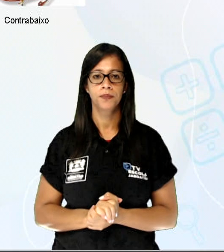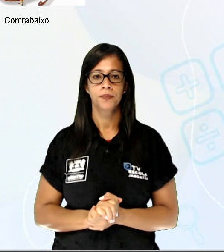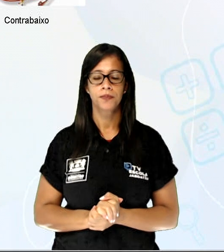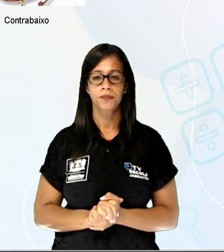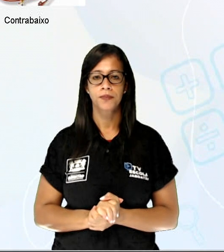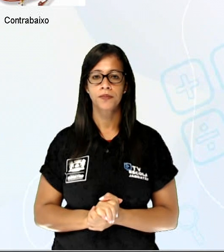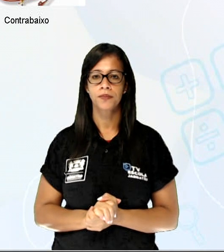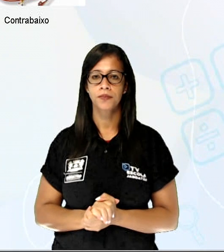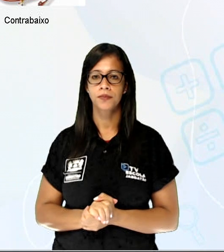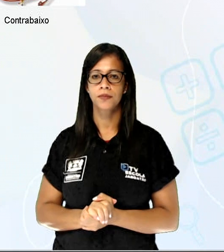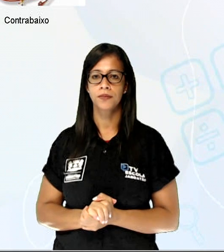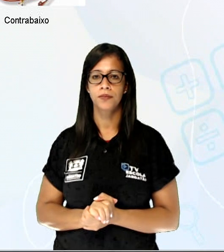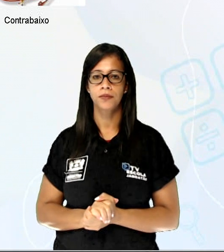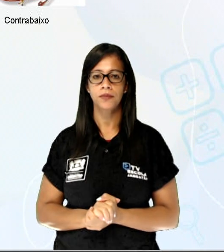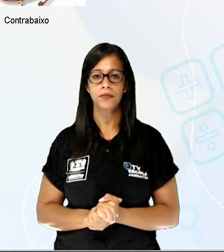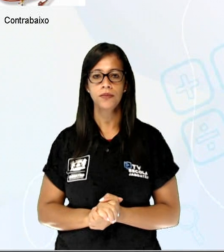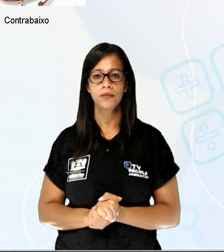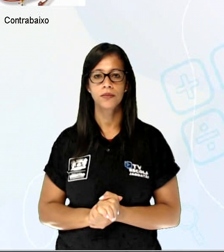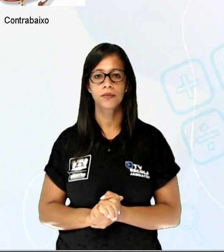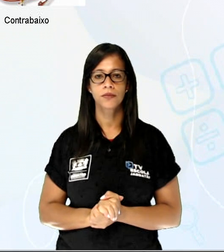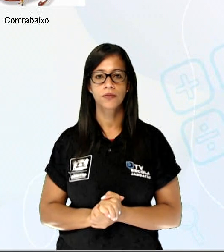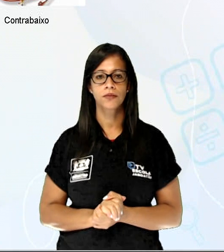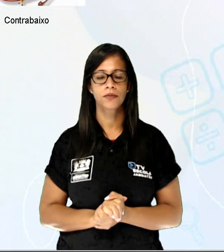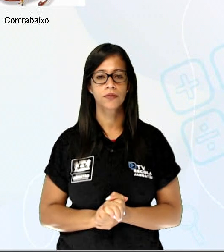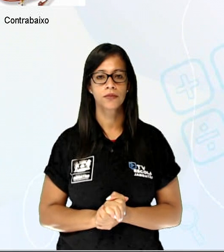ouvir o contrabaixo.